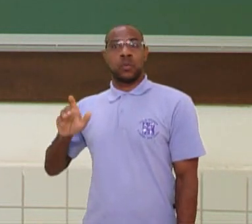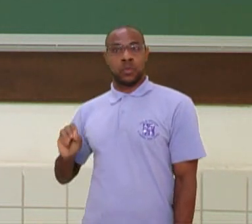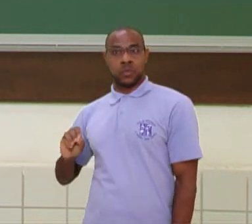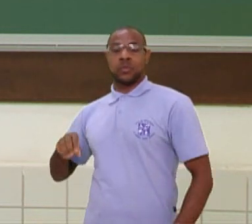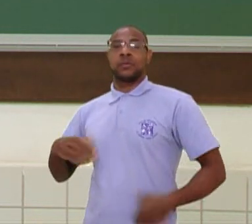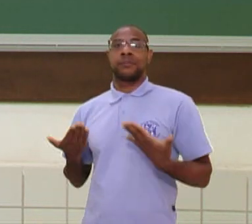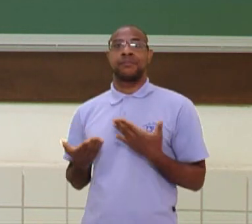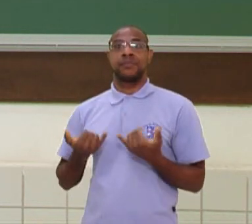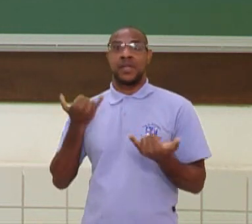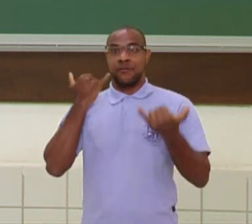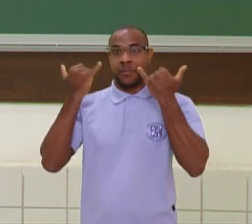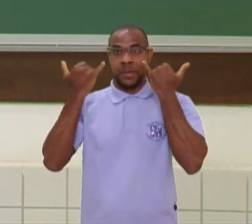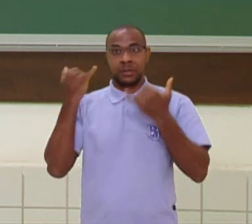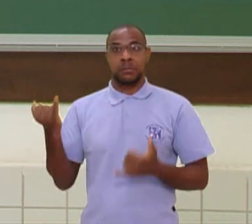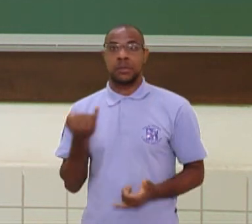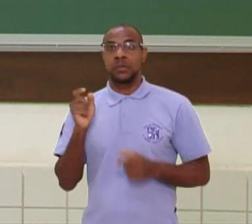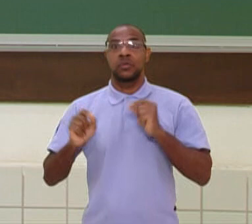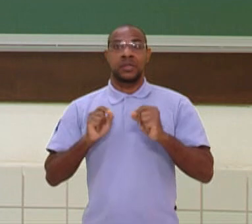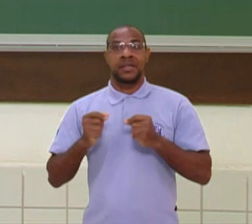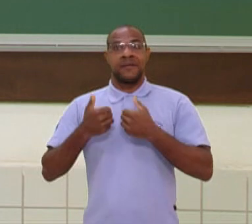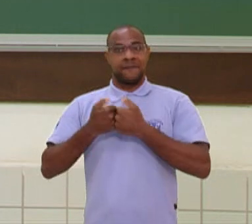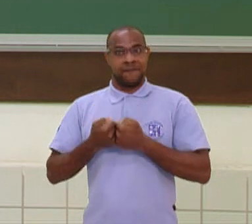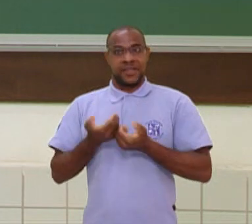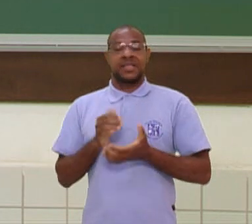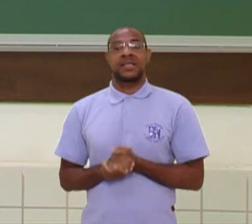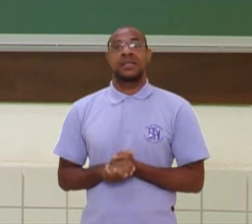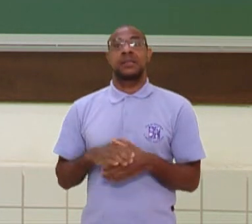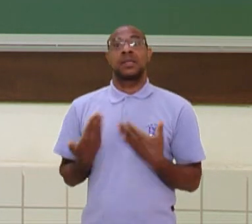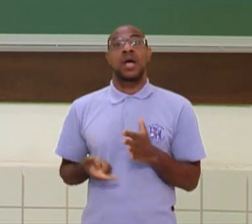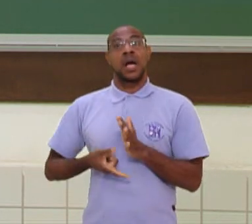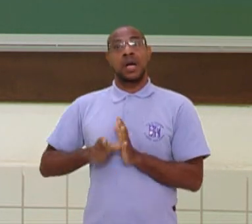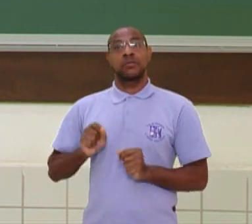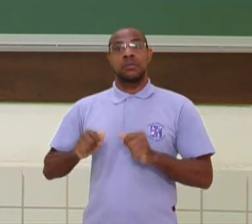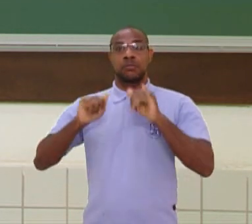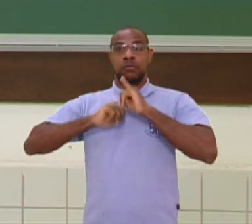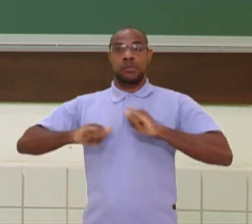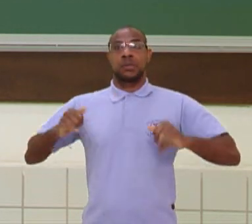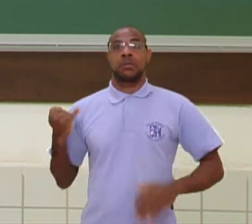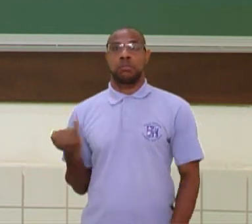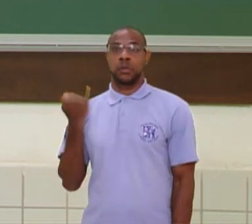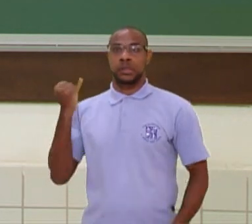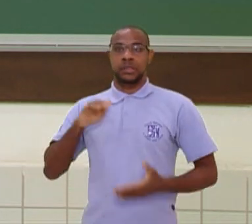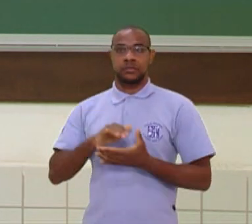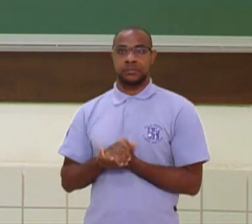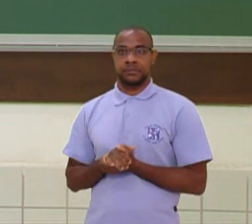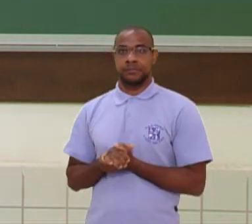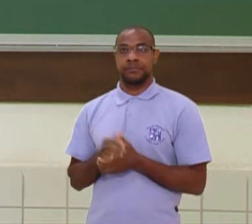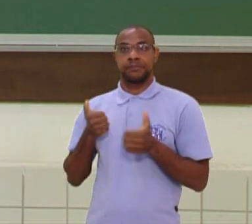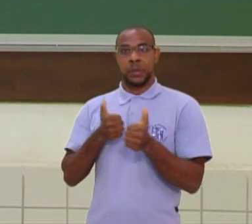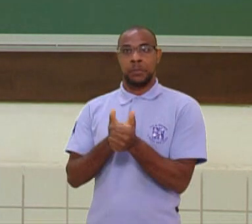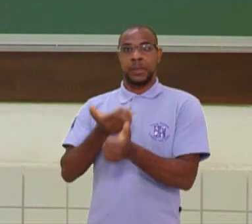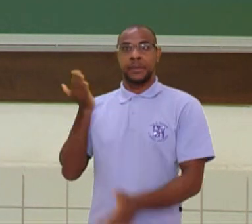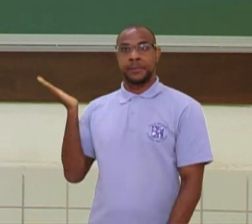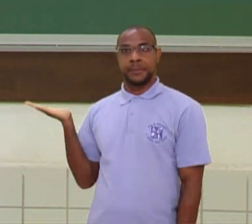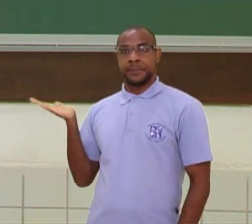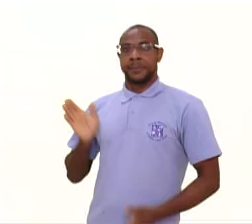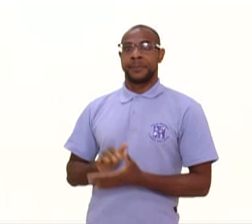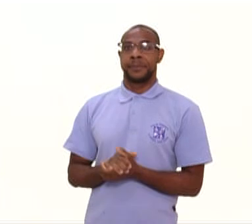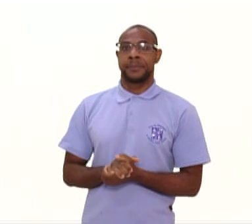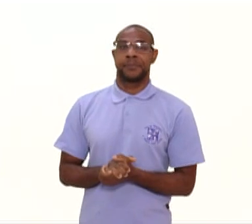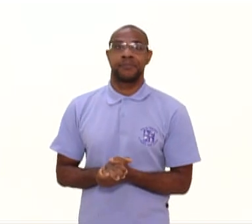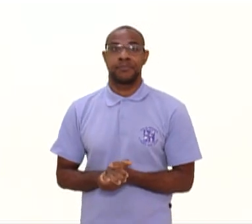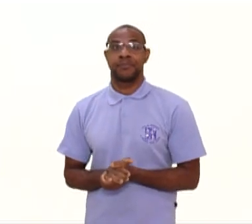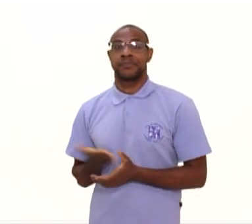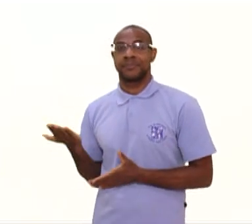informações importantes para vocês da parte da Física. Entretanto, antes disso, tem uma informação importante para passar também. Me acompanhe na tela. Bom,